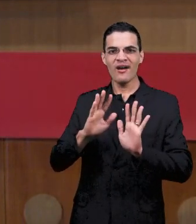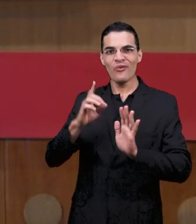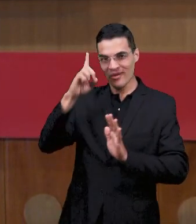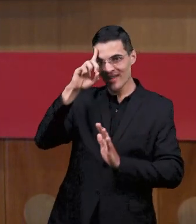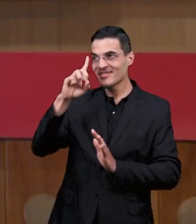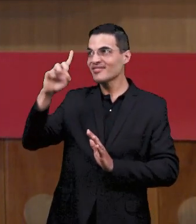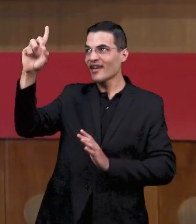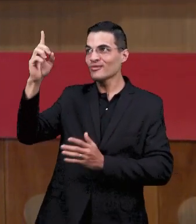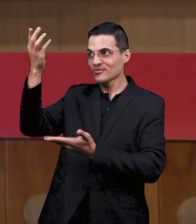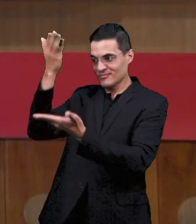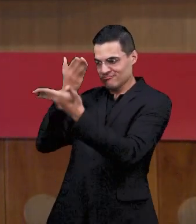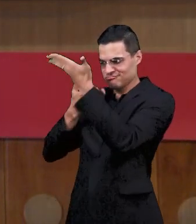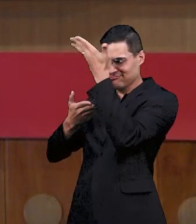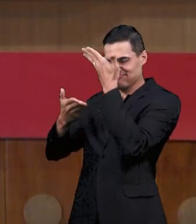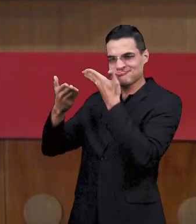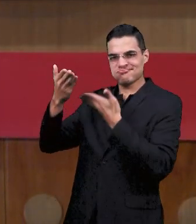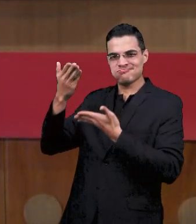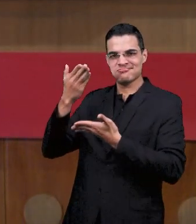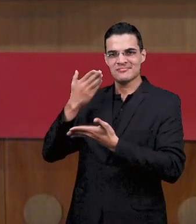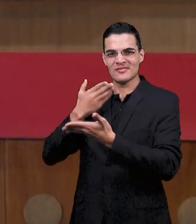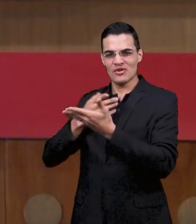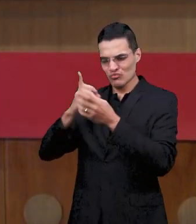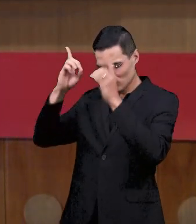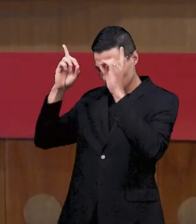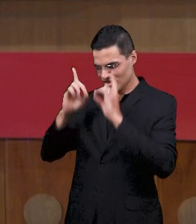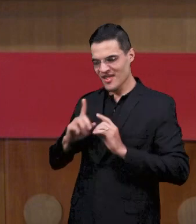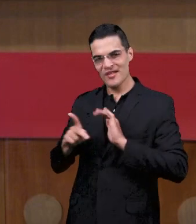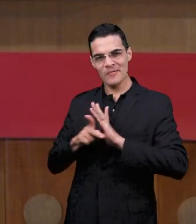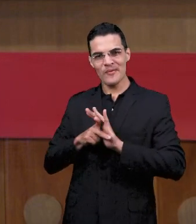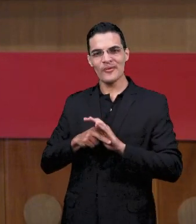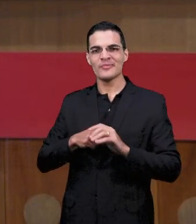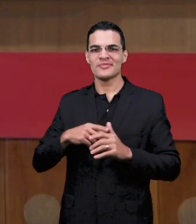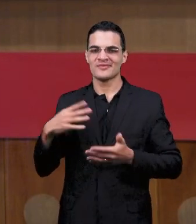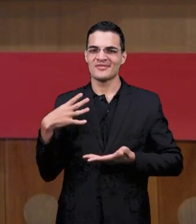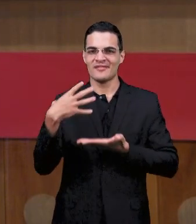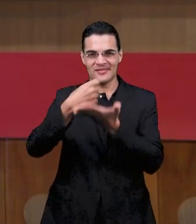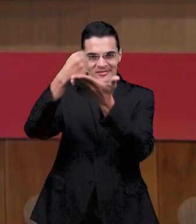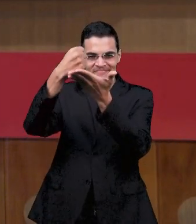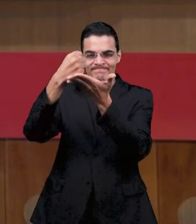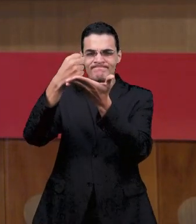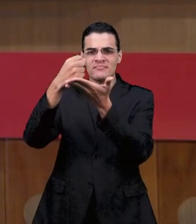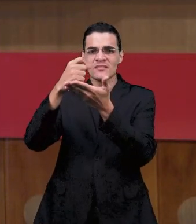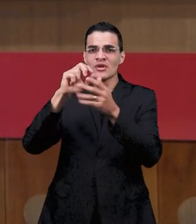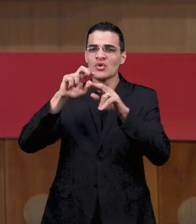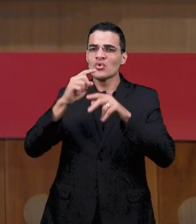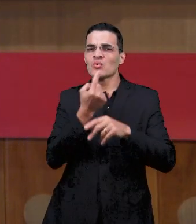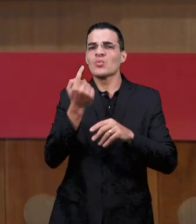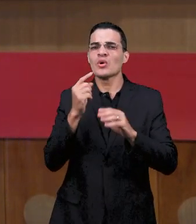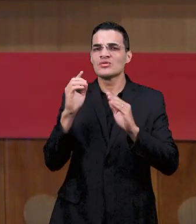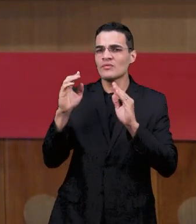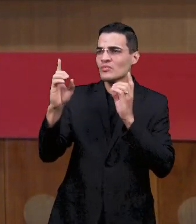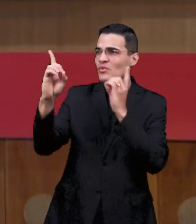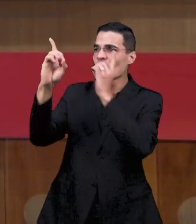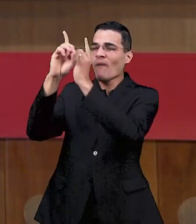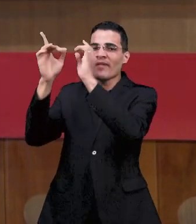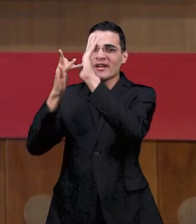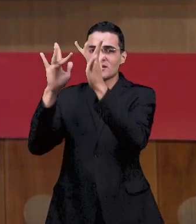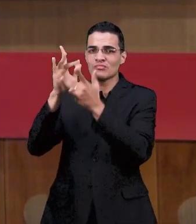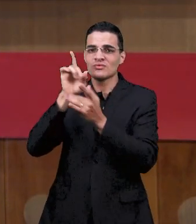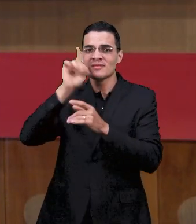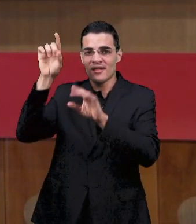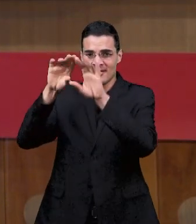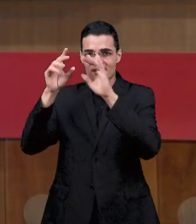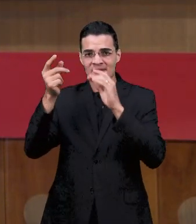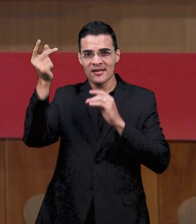nos ares, se encontrar com Jesus, ela está ataviada, ela está adornada por dons espirituais, e em